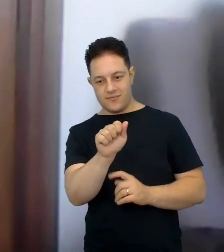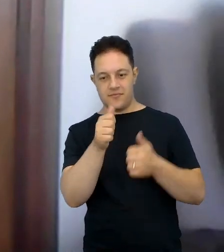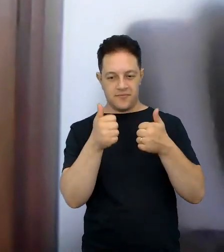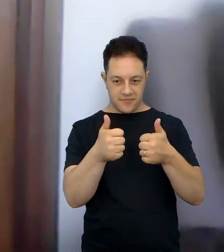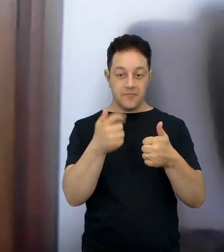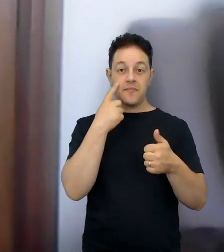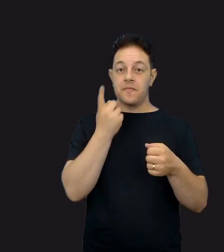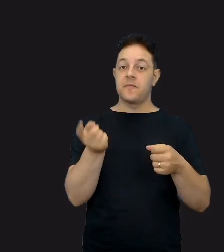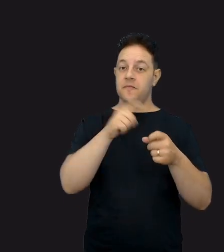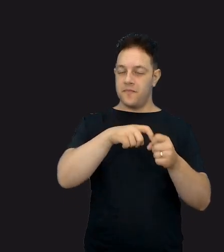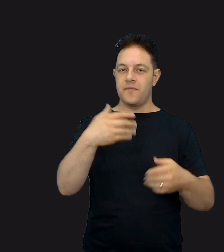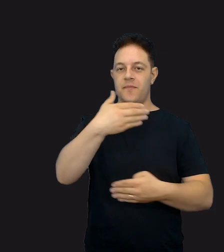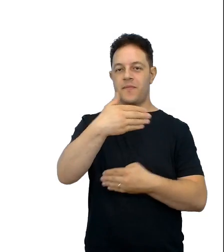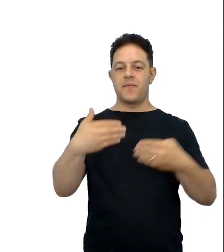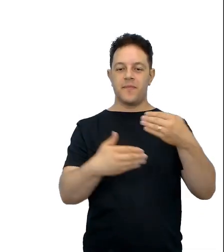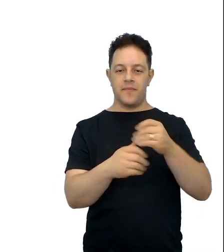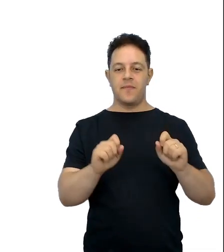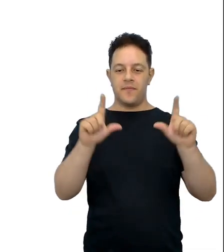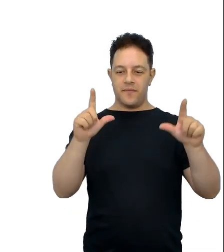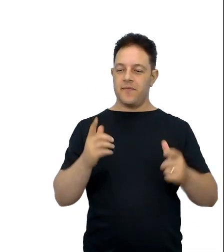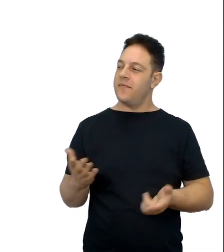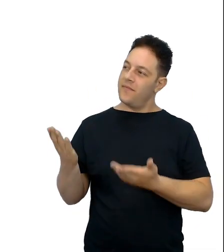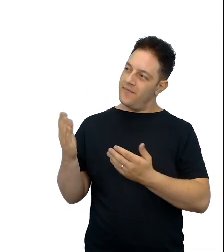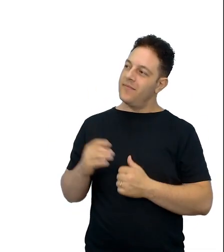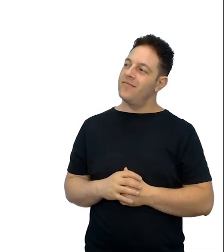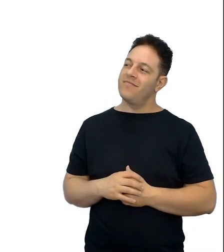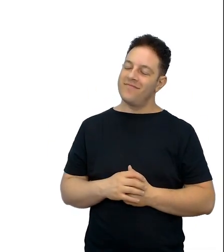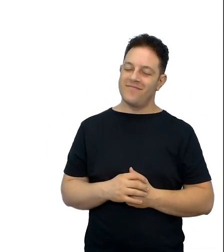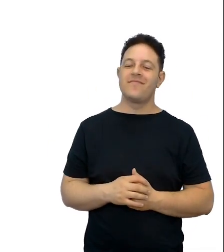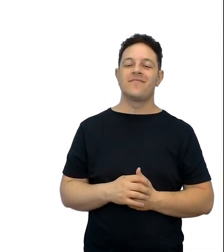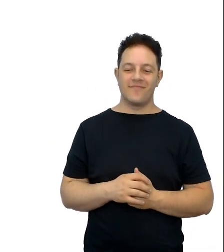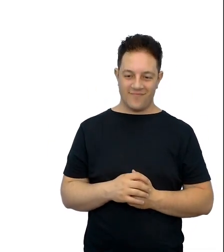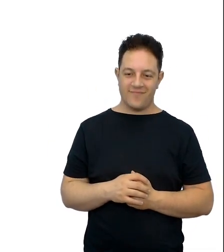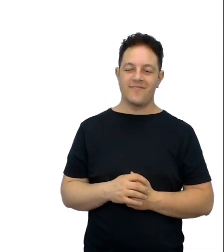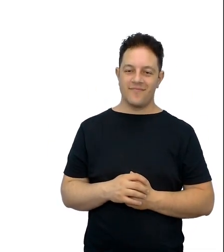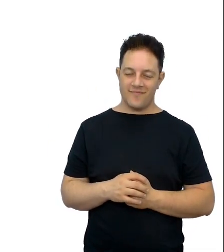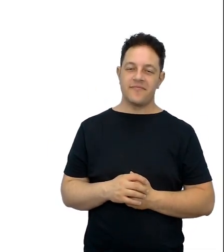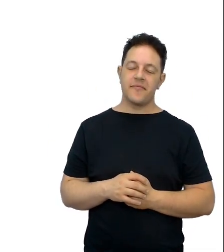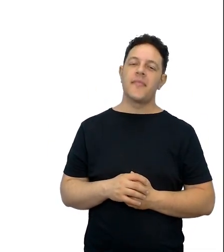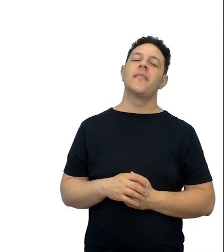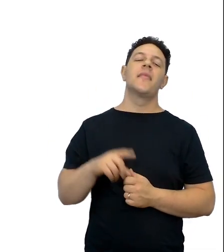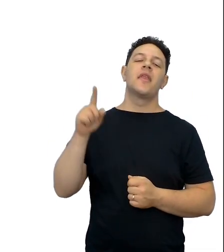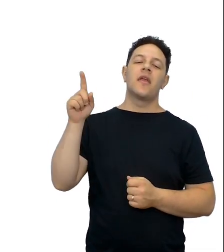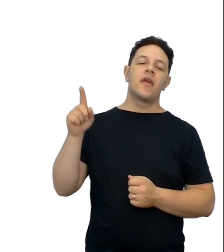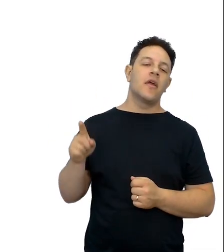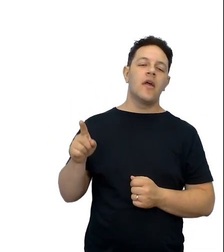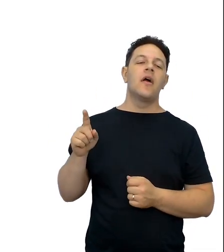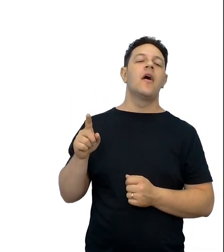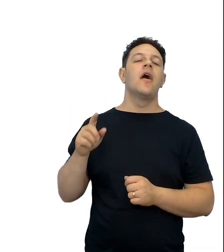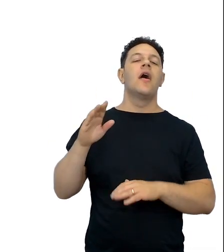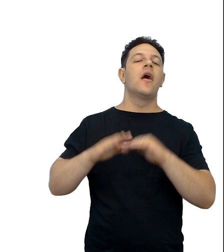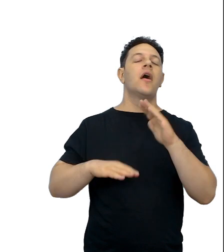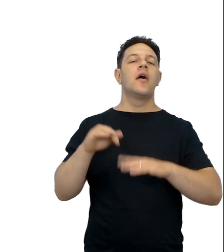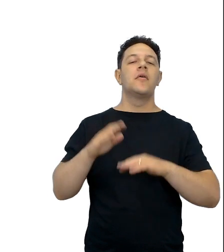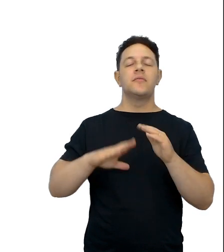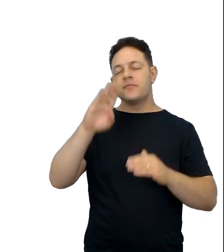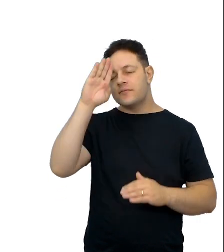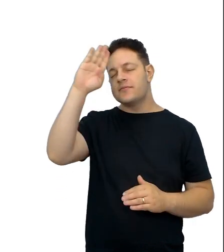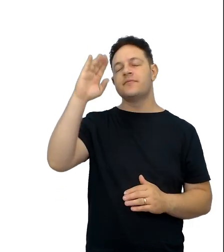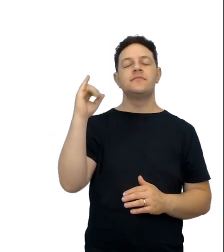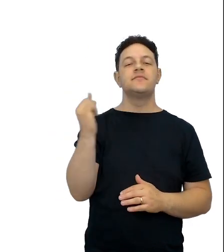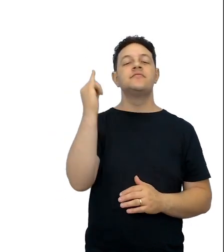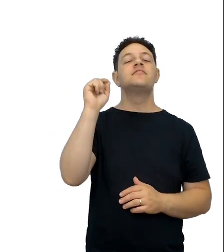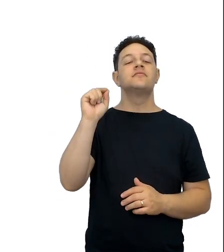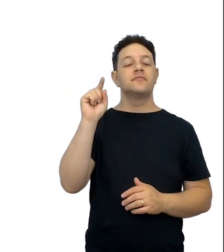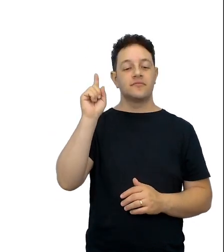aqui novamente para o nosso PowerPoint. E aí, qual é a habilidade essencial?